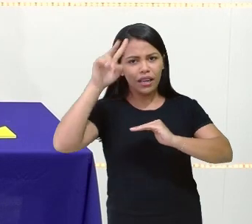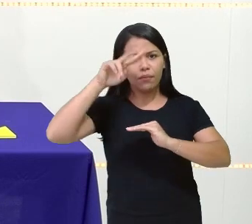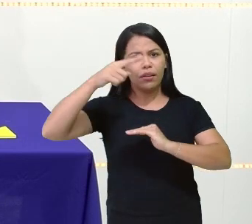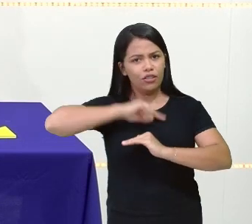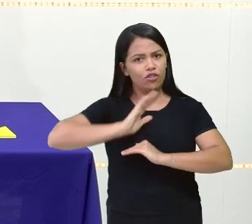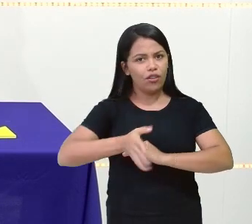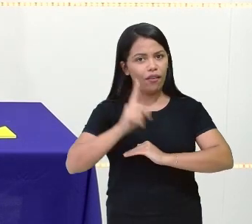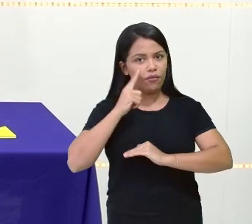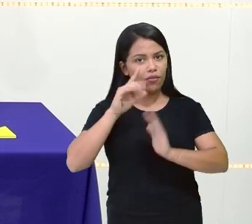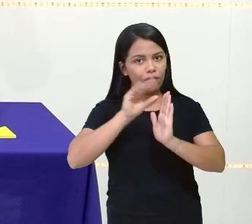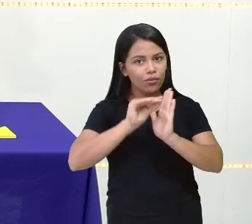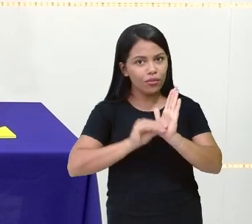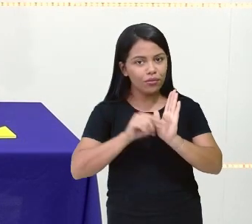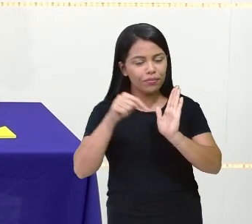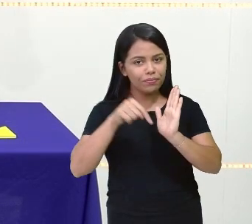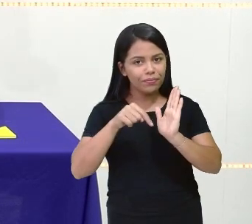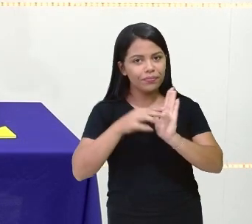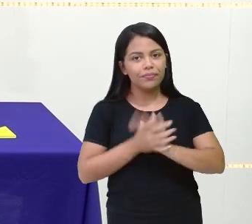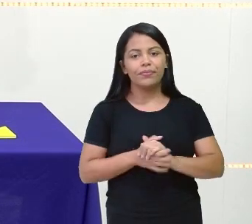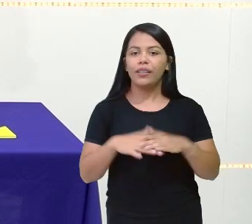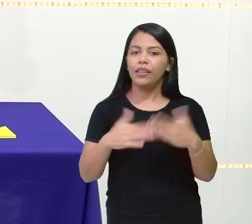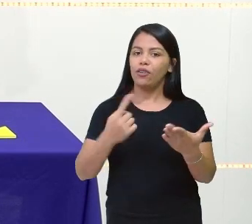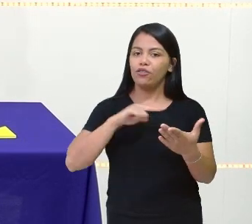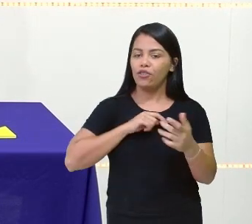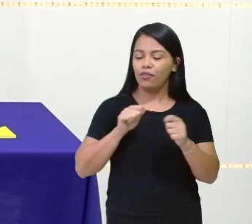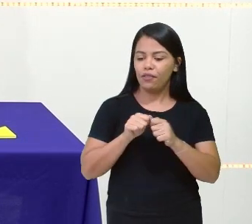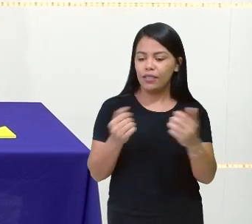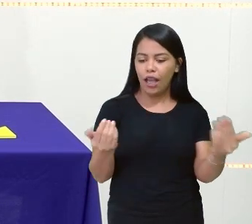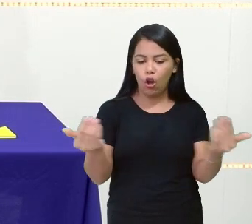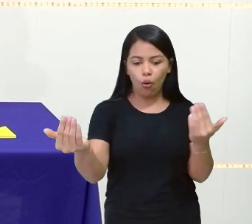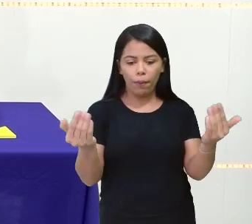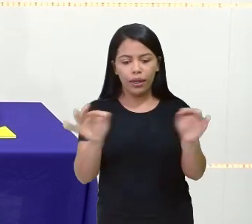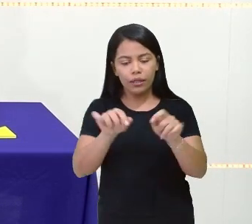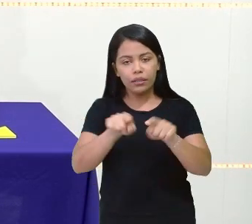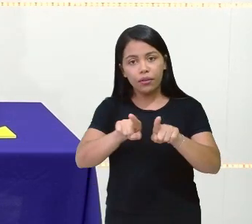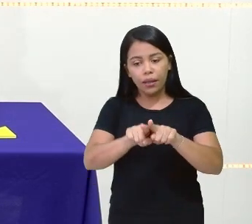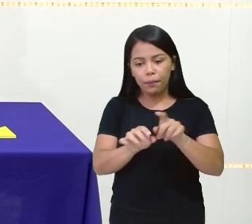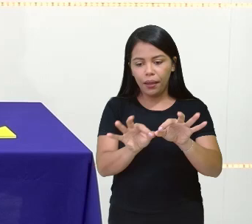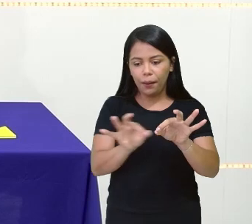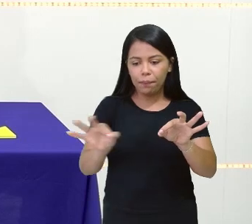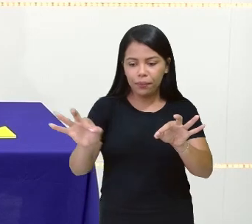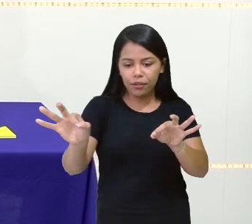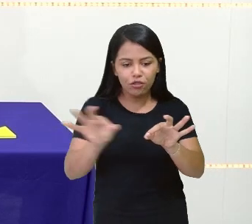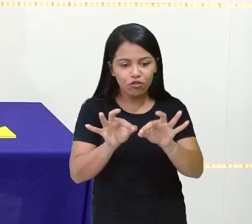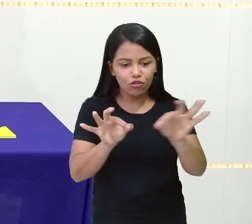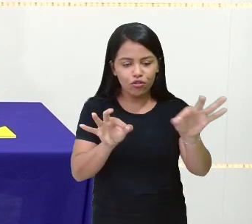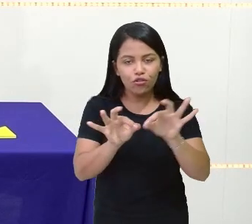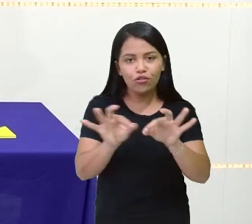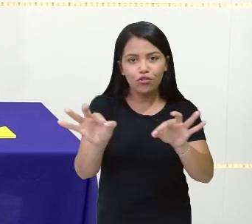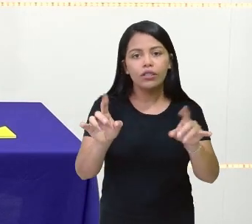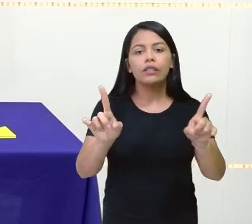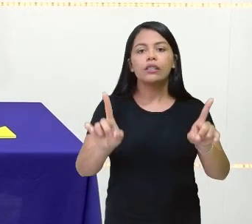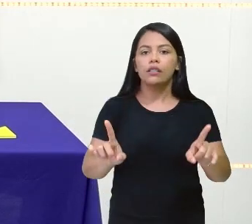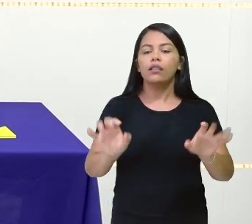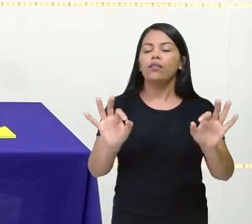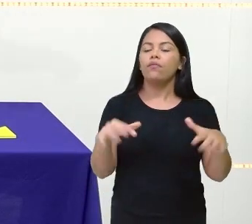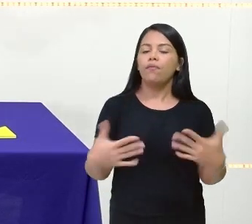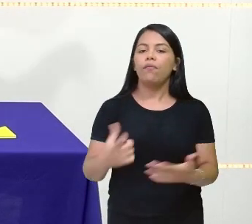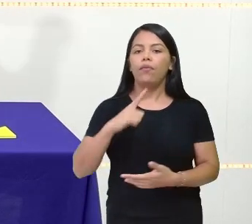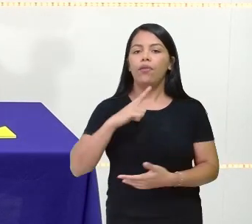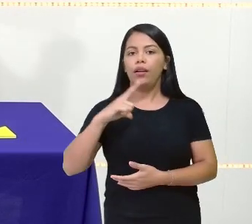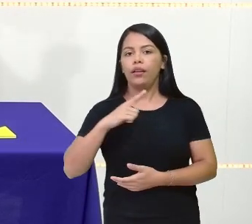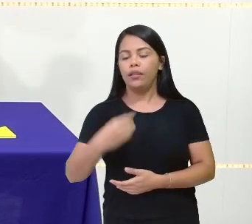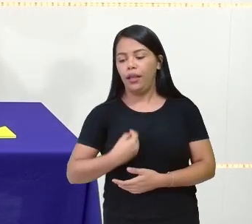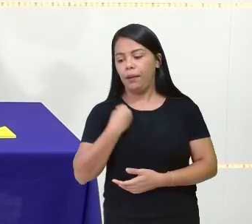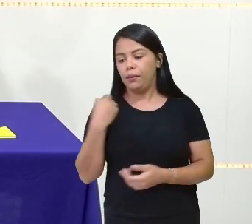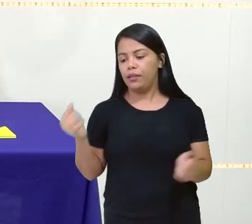esse assunto? Então a gente vai comparar e medir aqui a área de figuras planas, tá? Eu tenho a presença aqui no